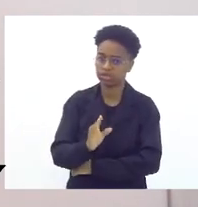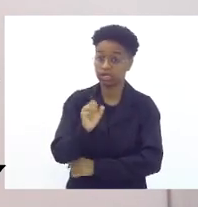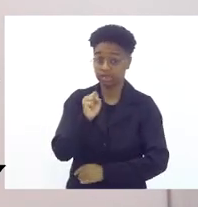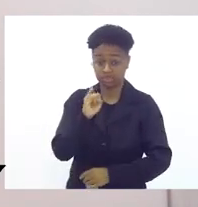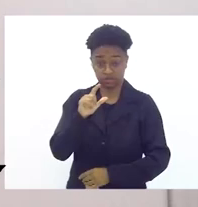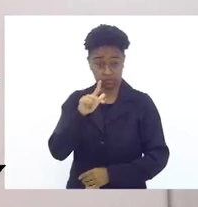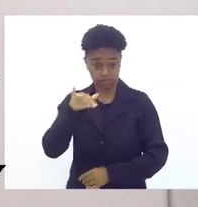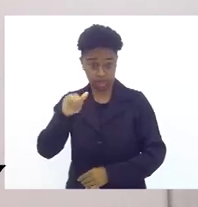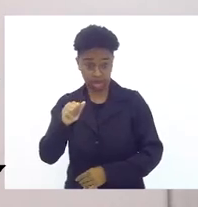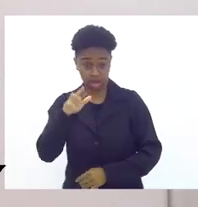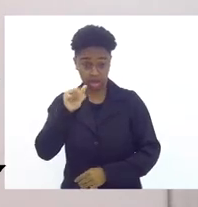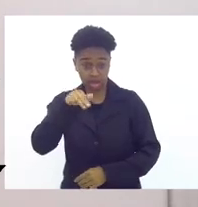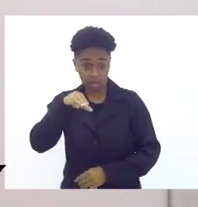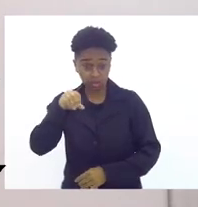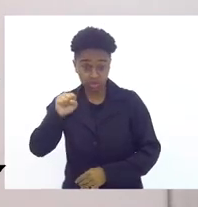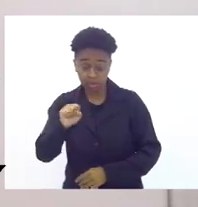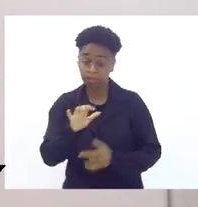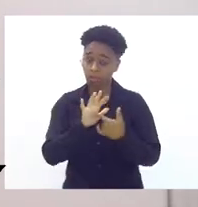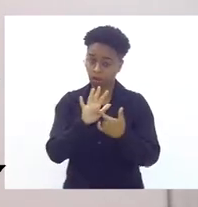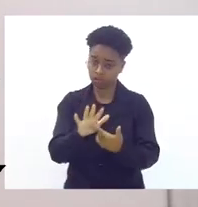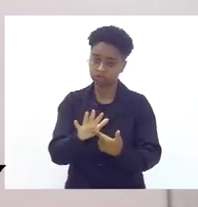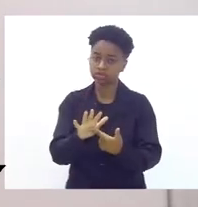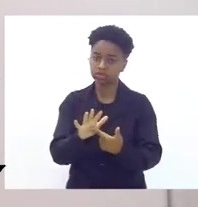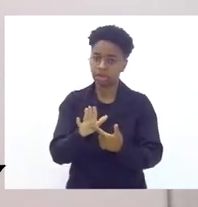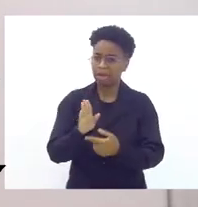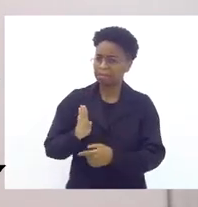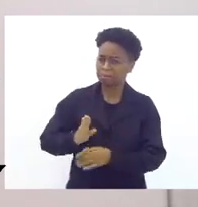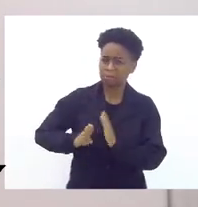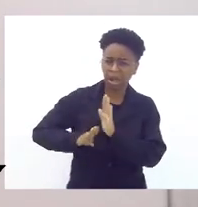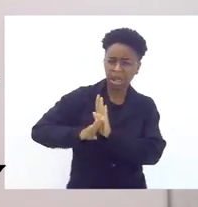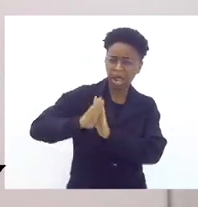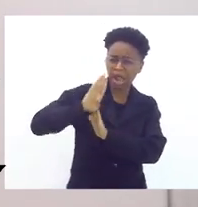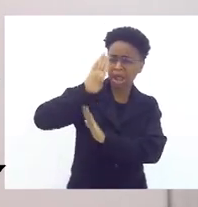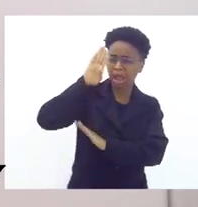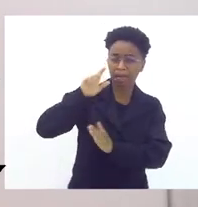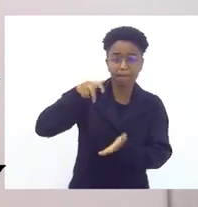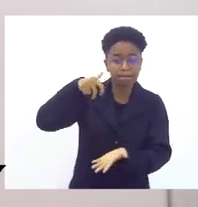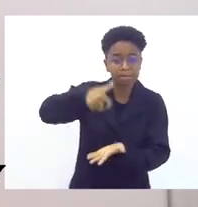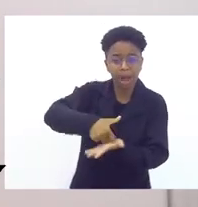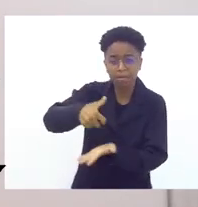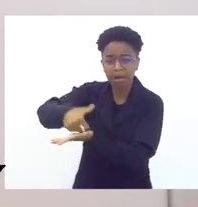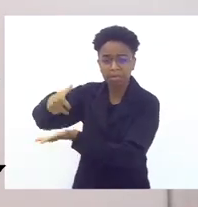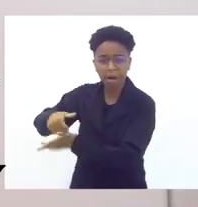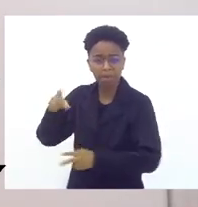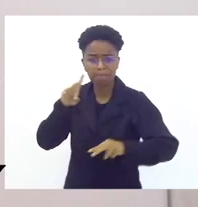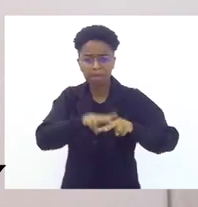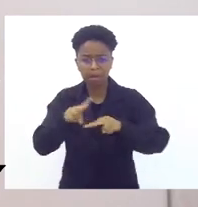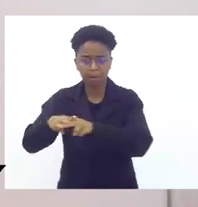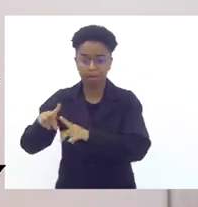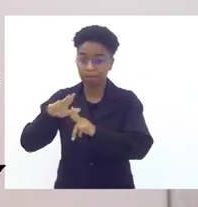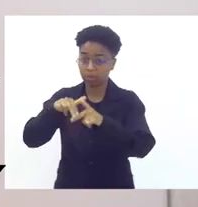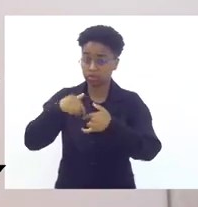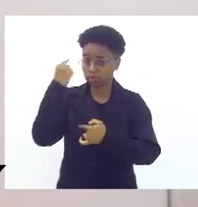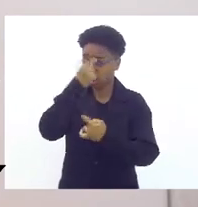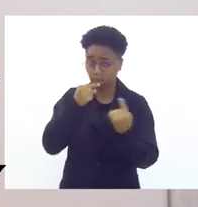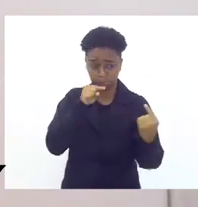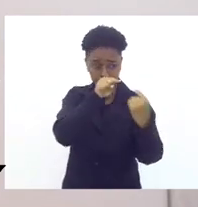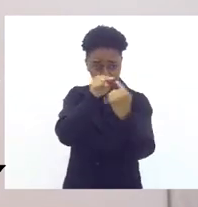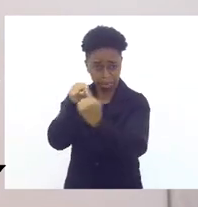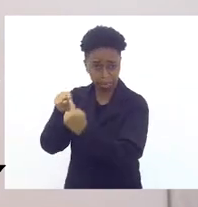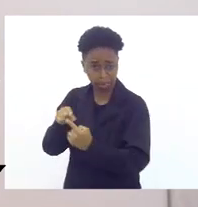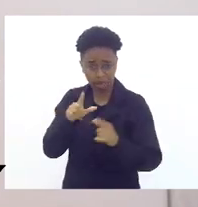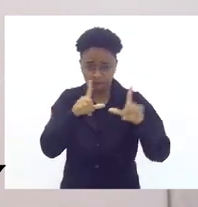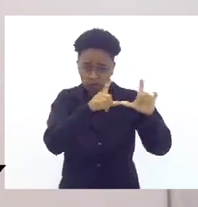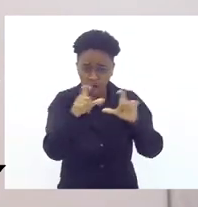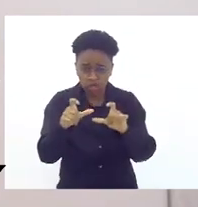concretamente recordista no Brasil de Condenação e apreensão por reconhecimento fotográfico a gente passa vergonha